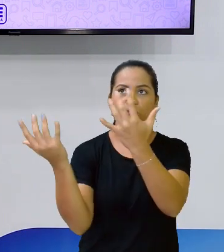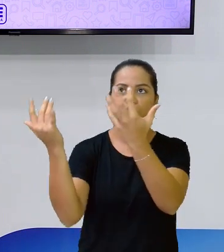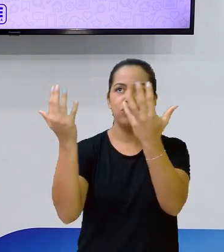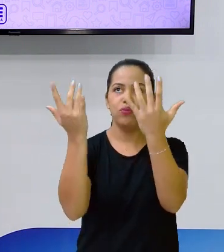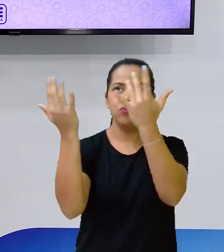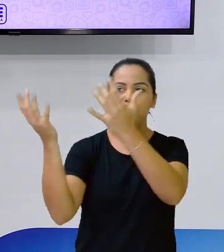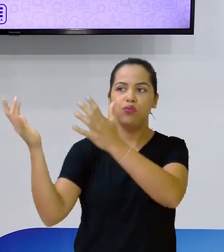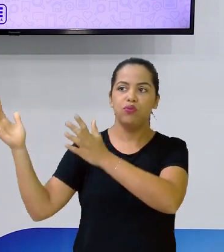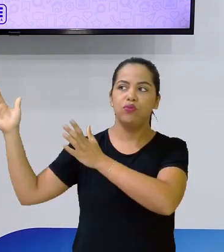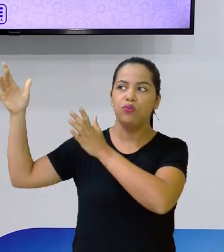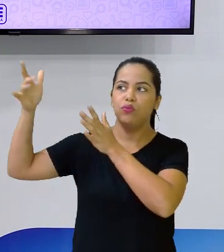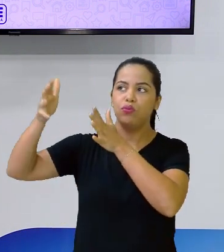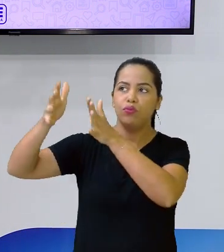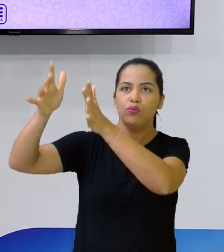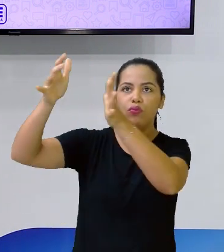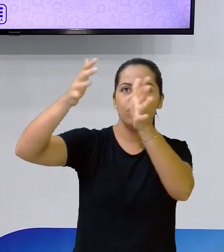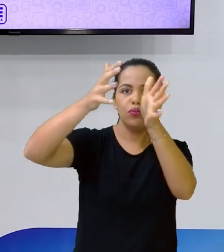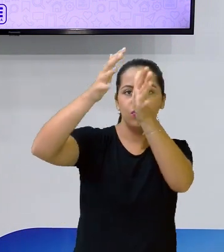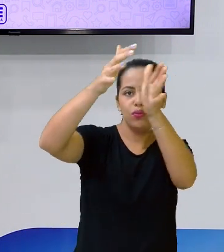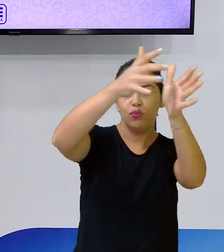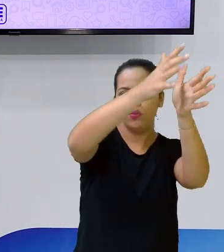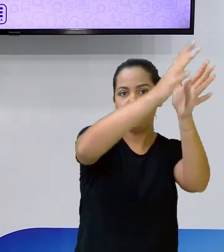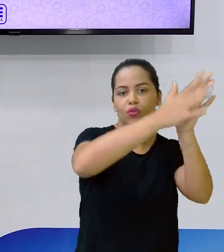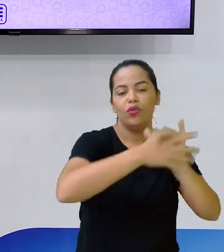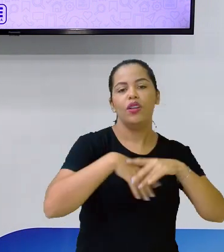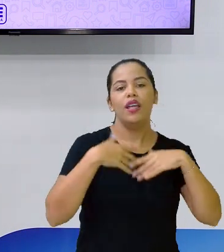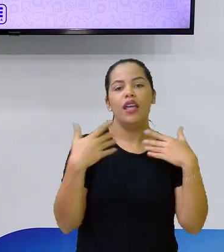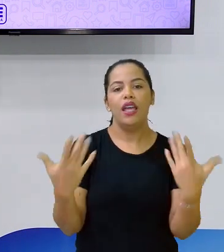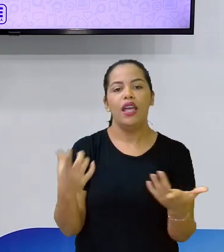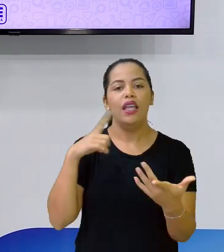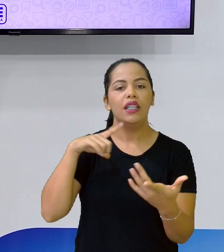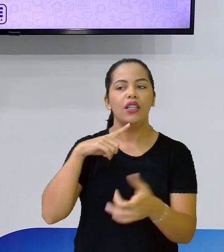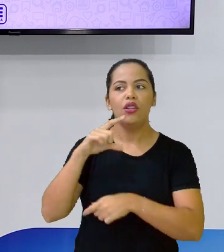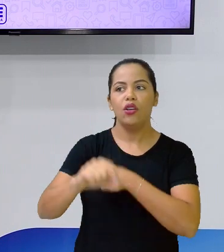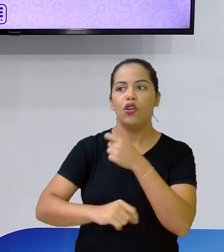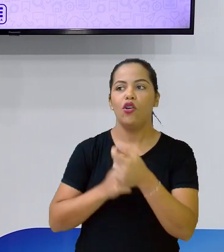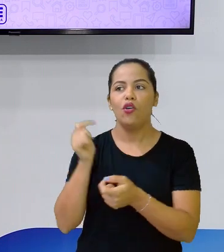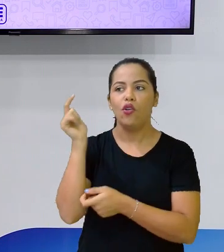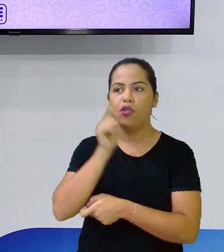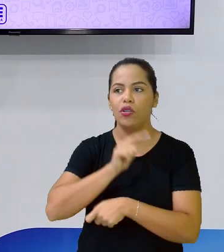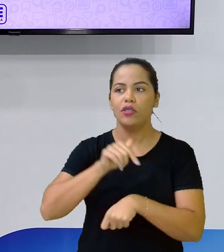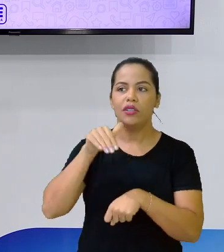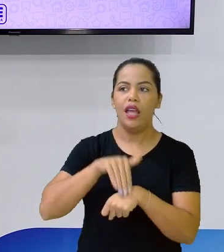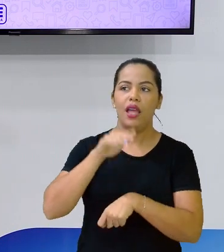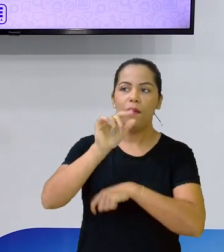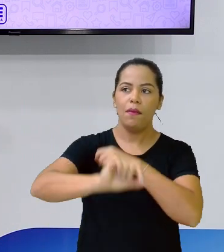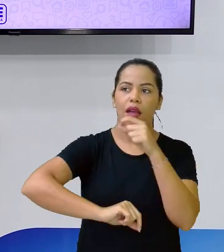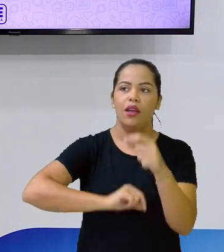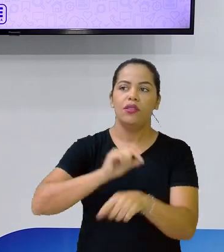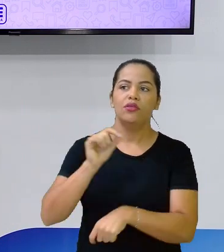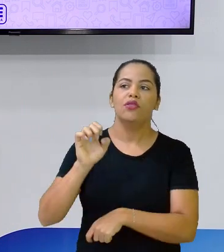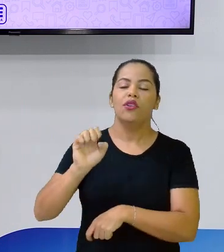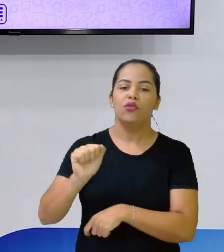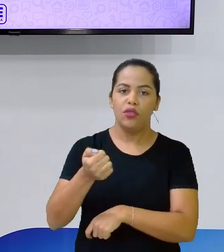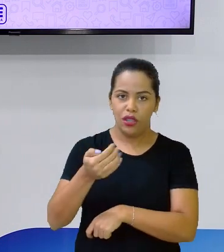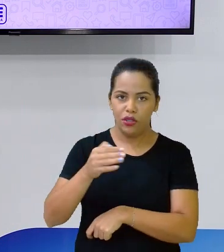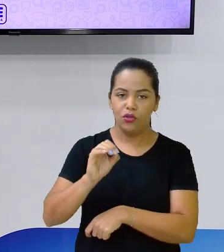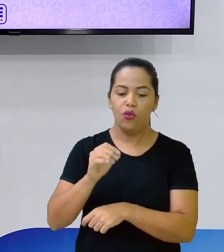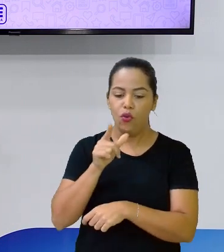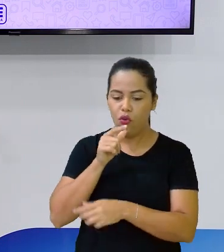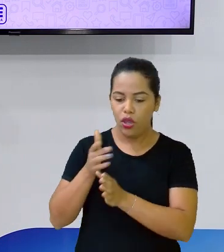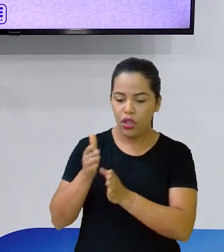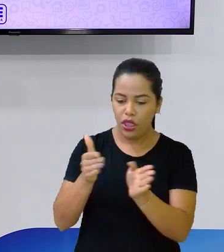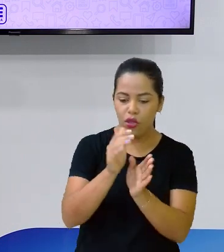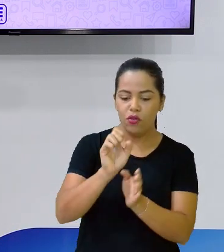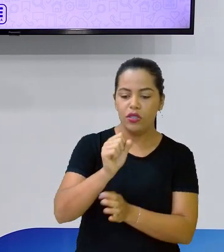se locomovendo. A vazão desses rios consegue ser maior do que a do Rio São Francisco em alguns locais.